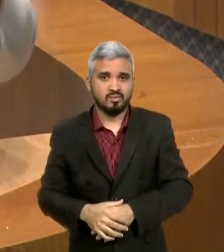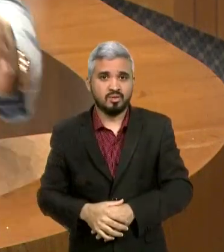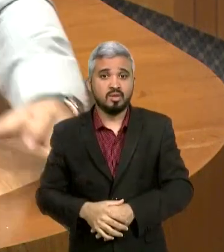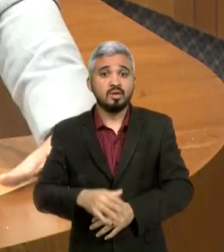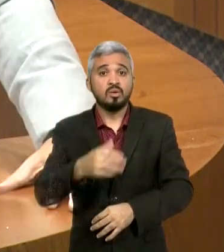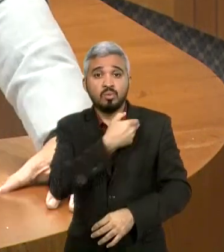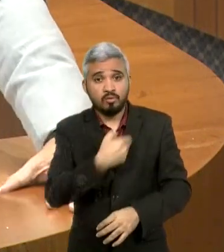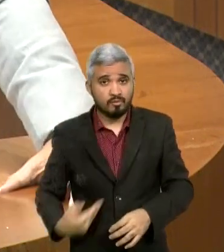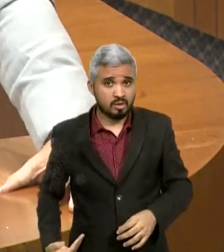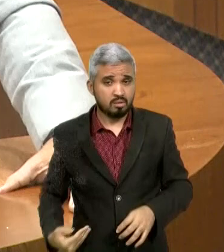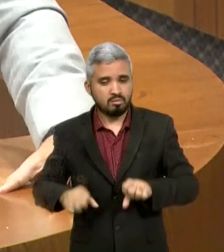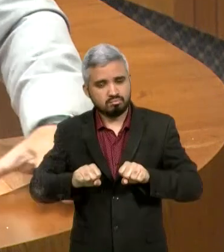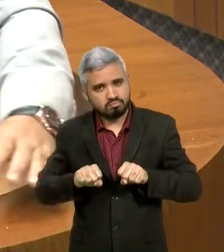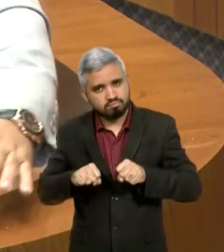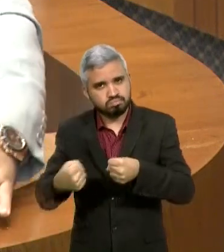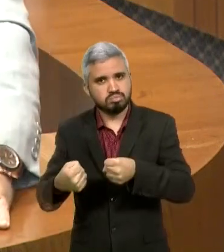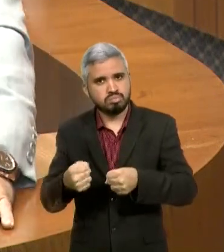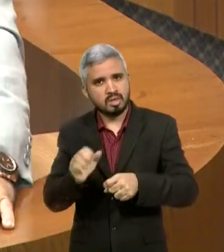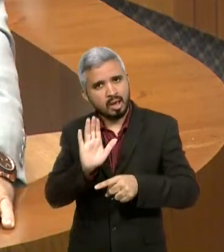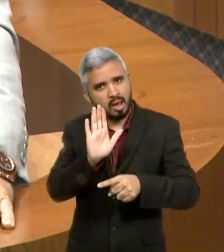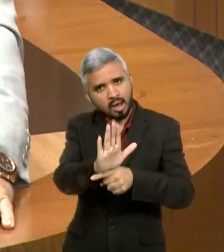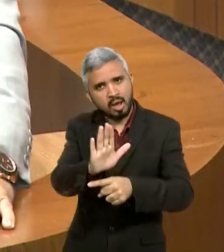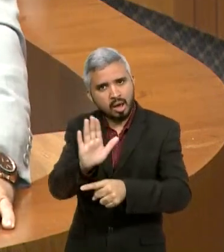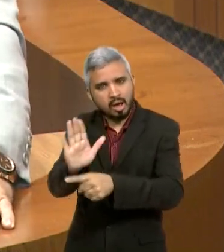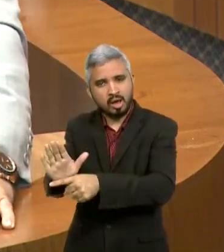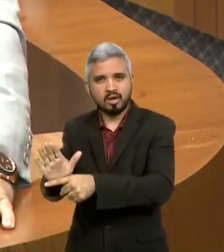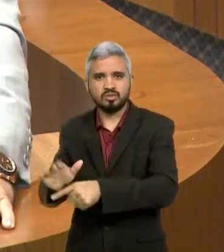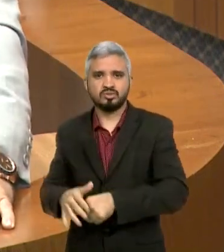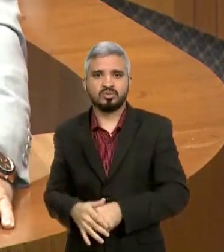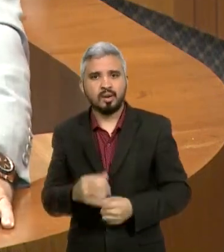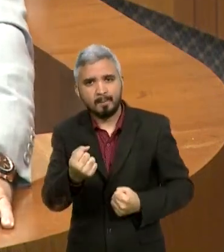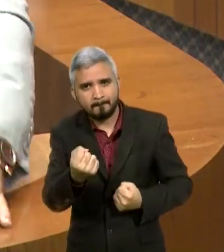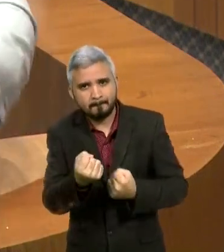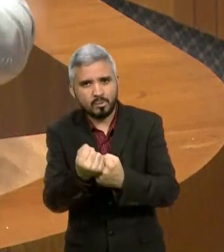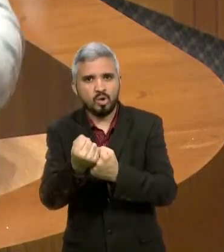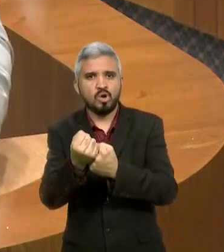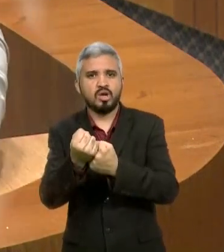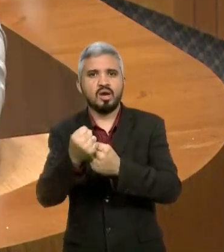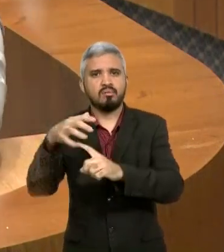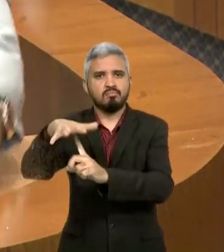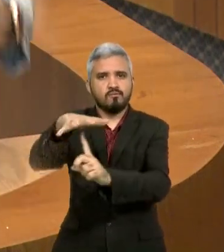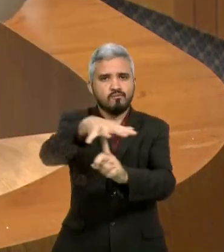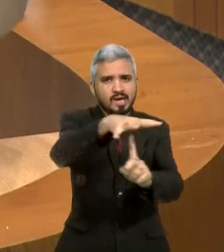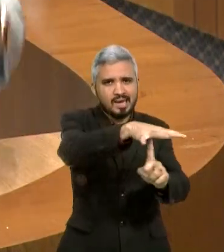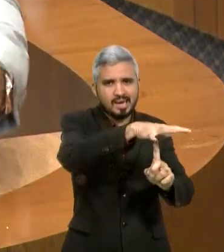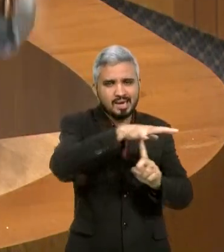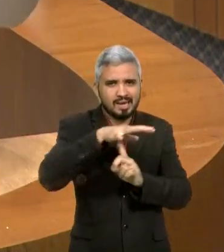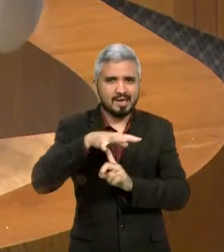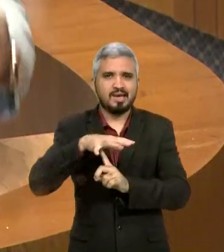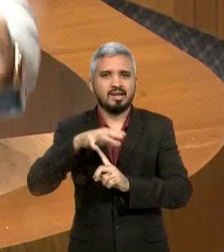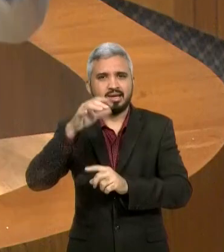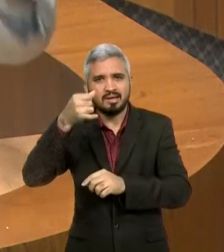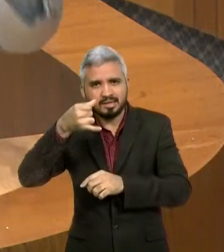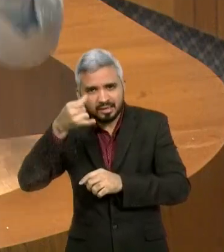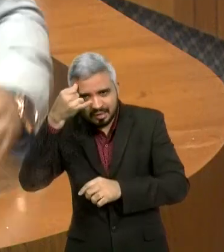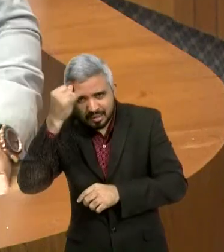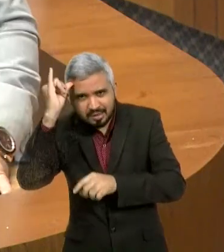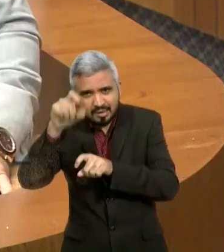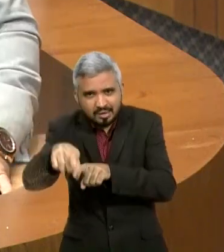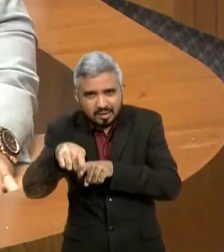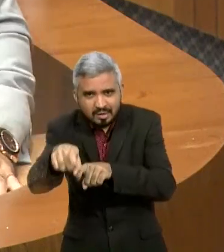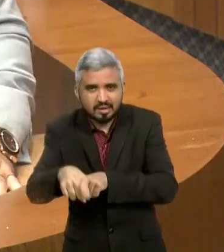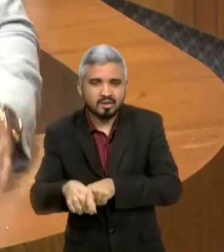que gera empregos. O governador Brandão tem apoiado exposições, o governador Brandão tem dialogado com